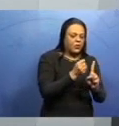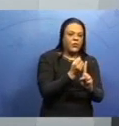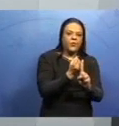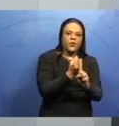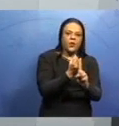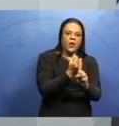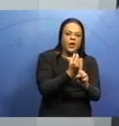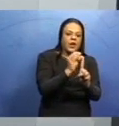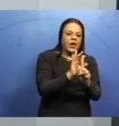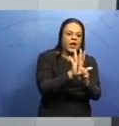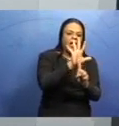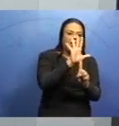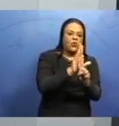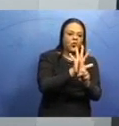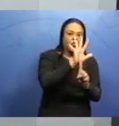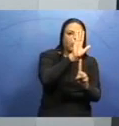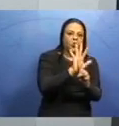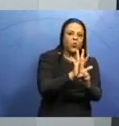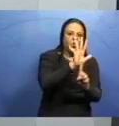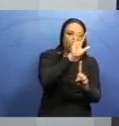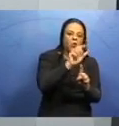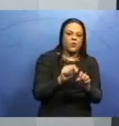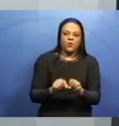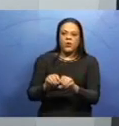e sólido.